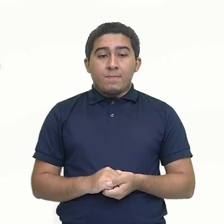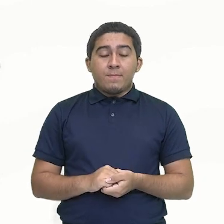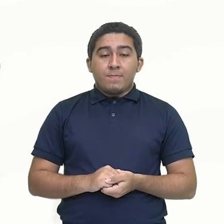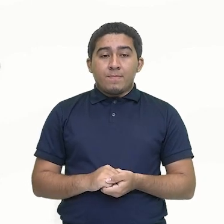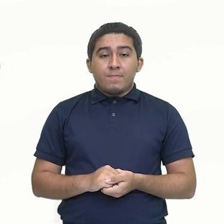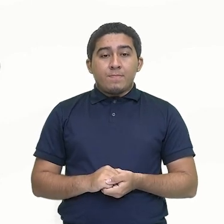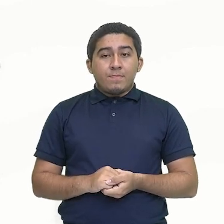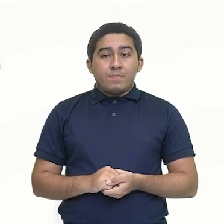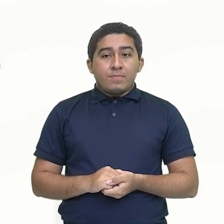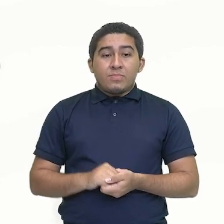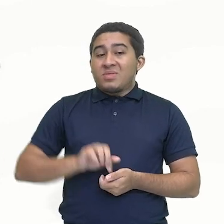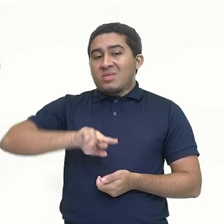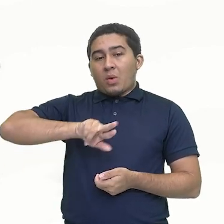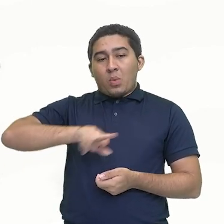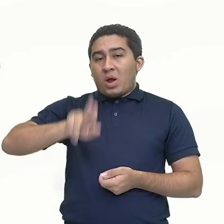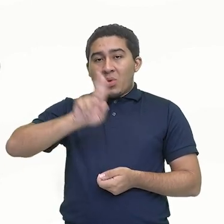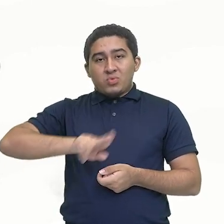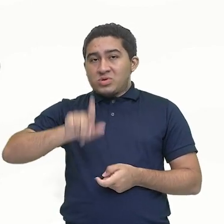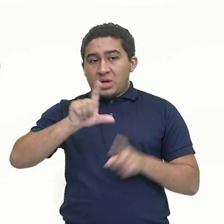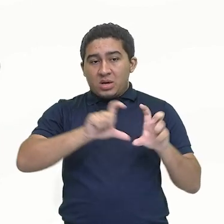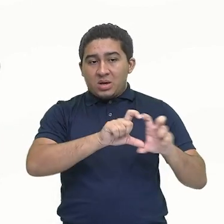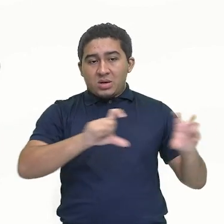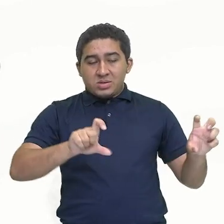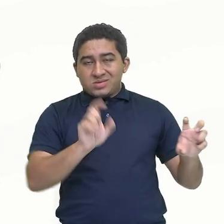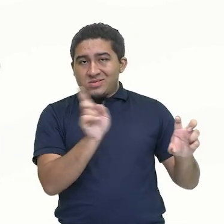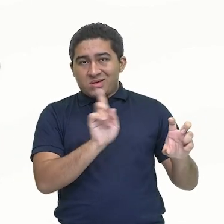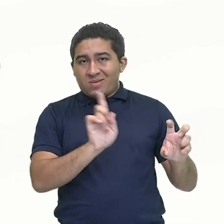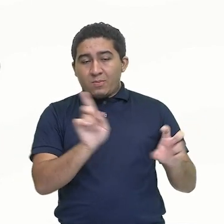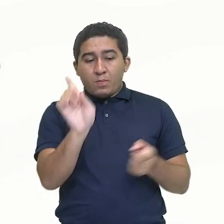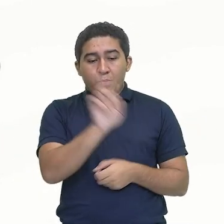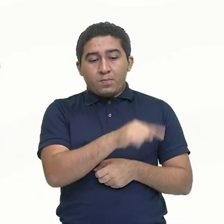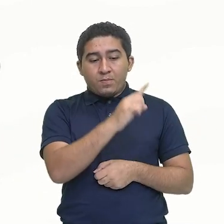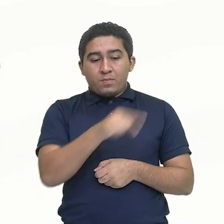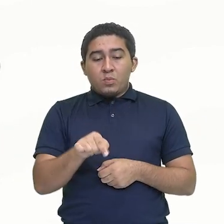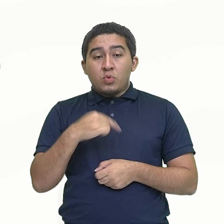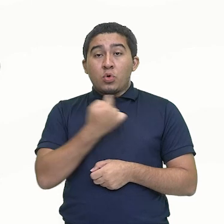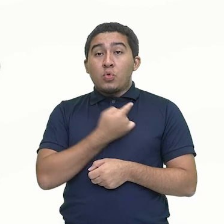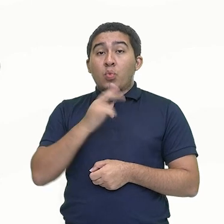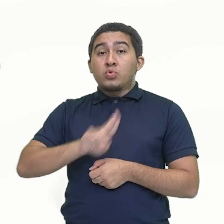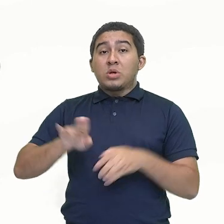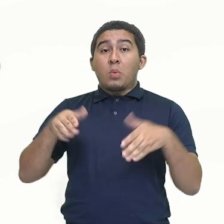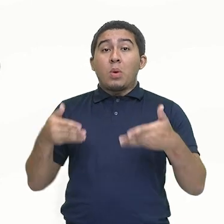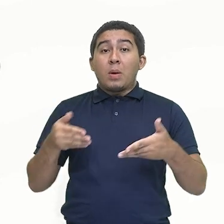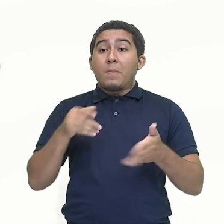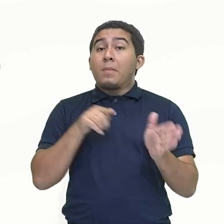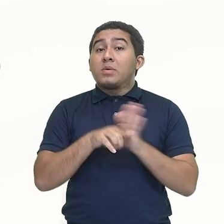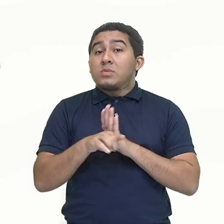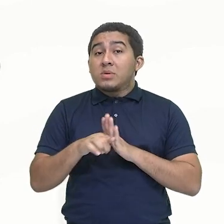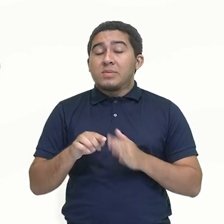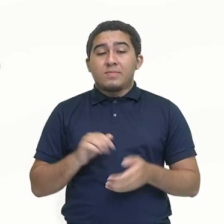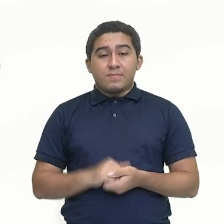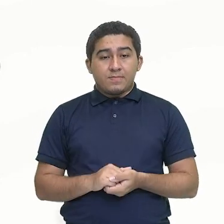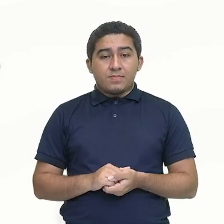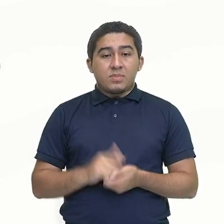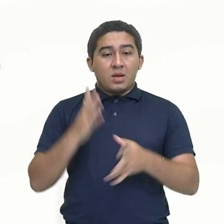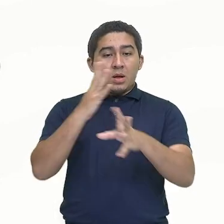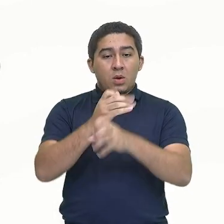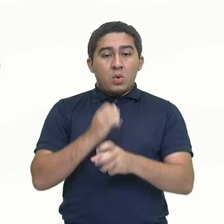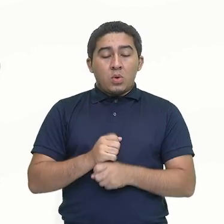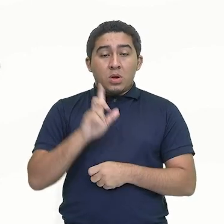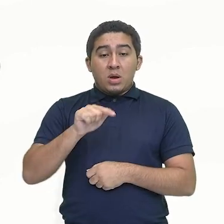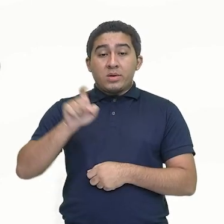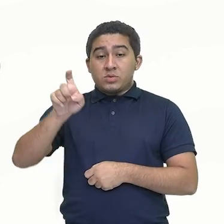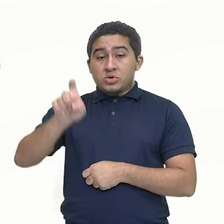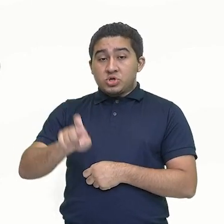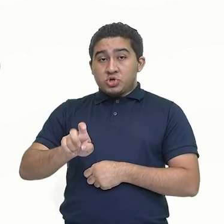máximo. Então a gente não vai utilizar esse cara aqui, ó. A gente vai utilizar qual? A gente vai calcular com